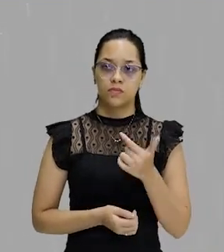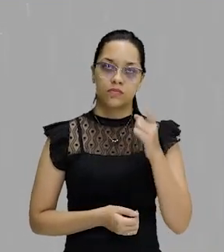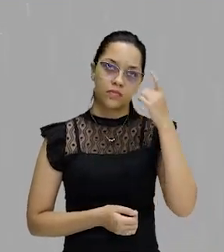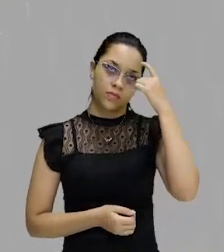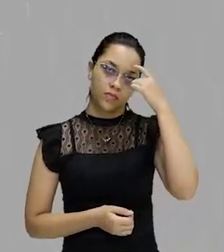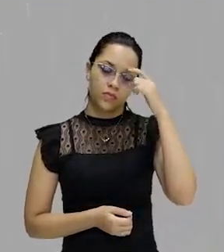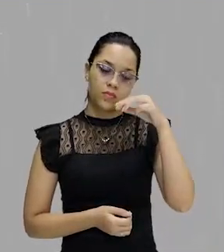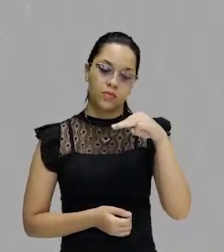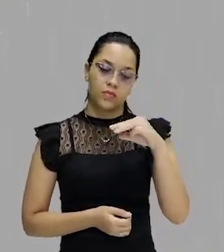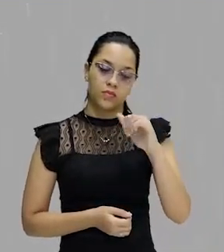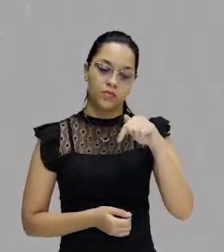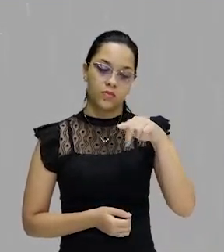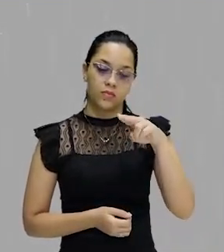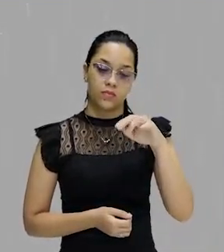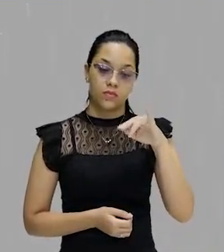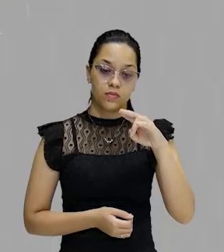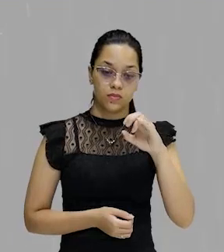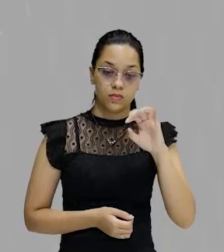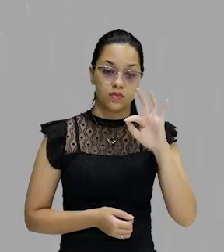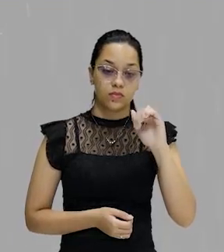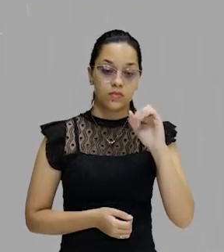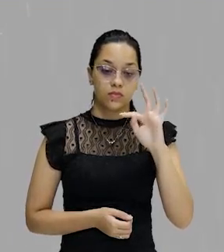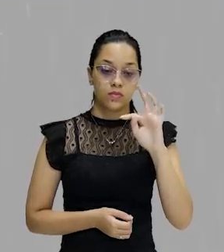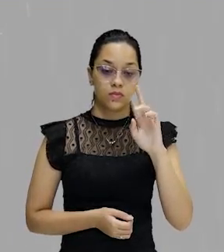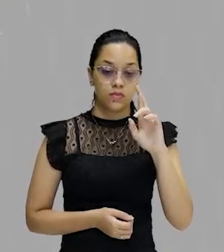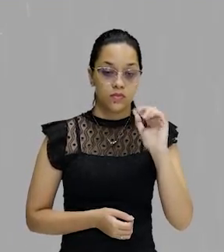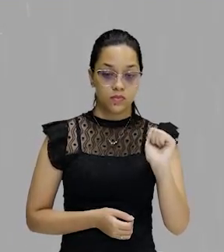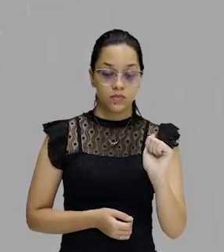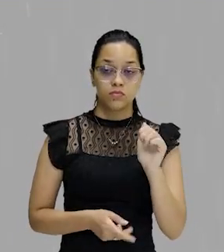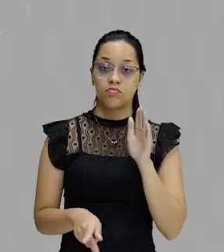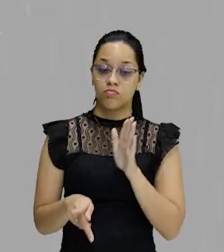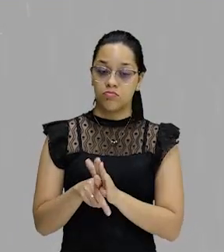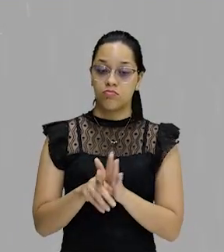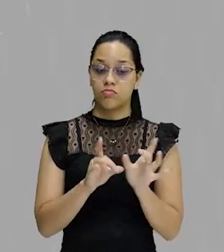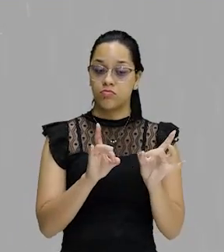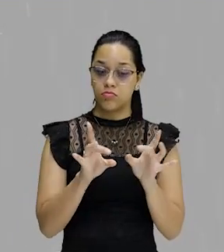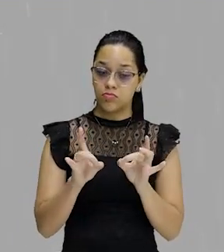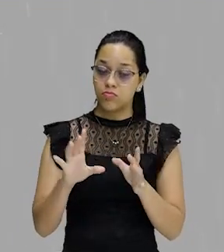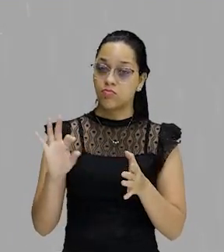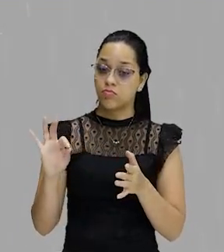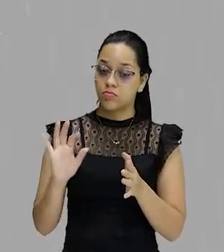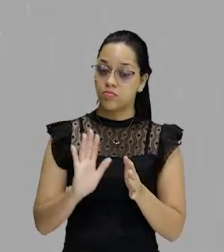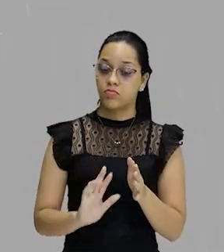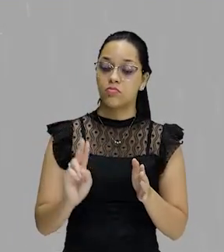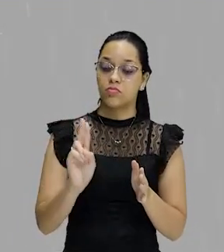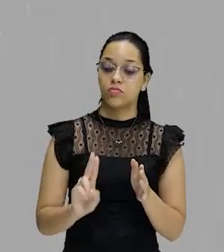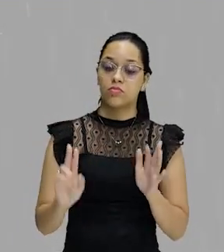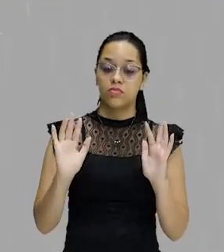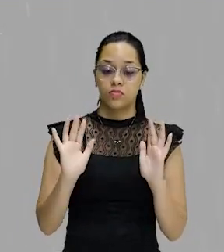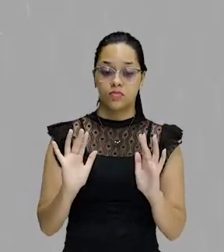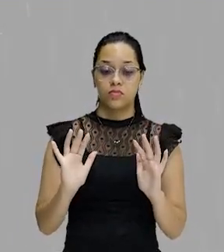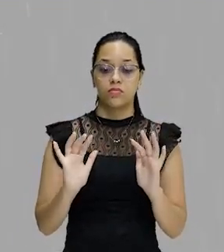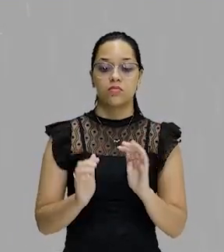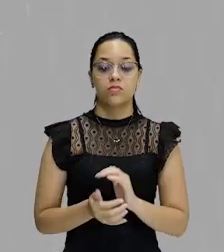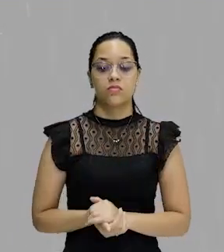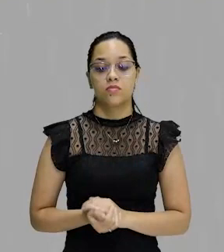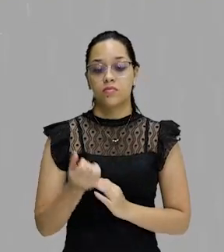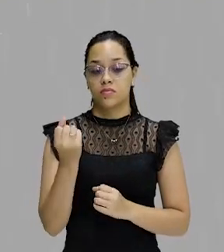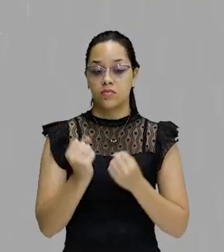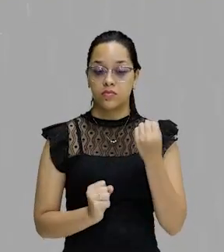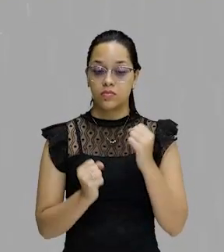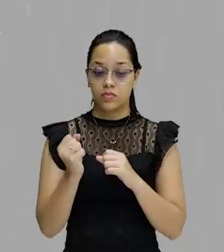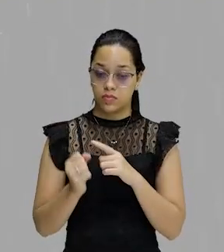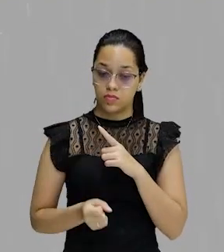de maquinofatura. Digamos que é modestamente artesanal. Ok? Então, essa palavra industrial dá ideia